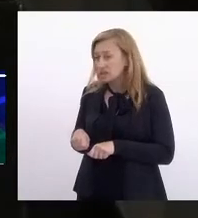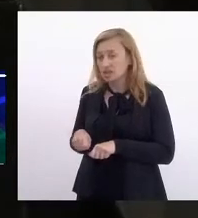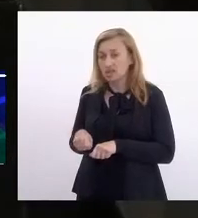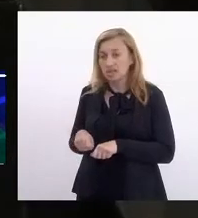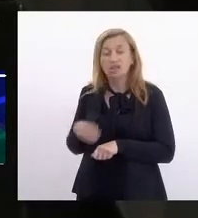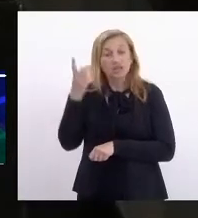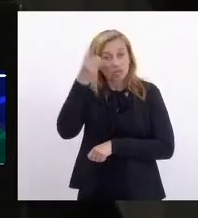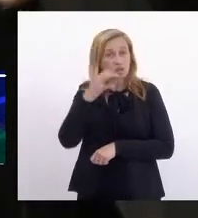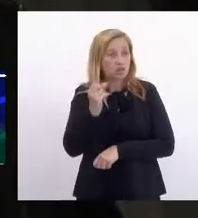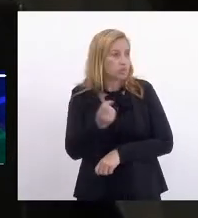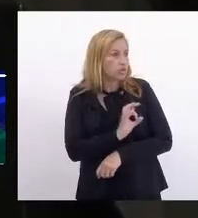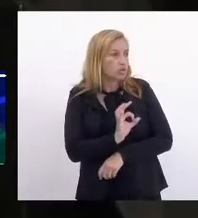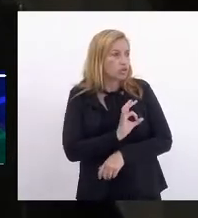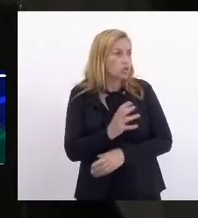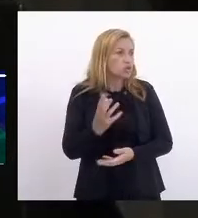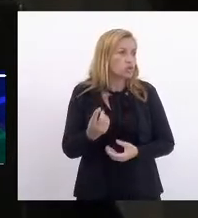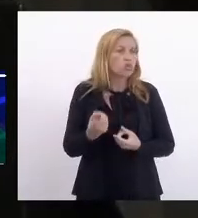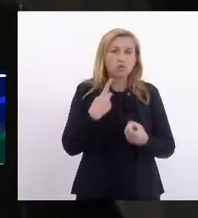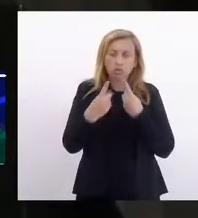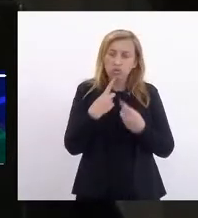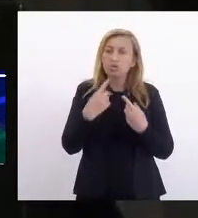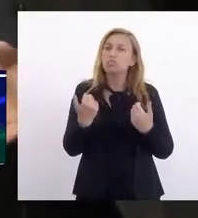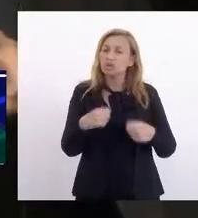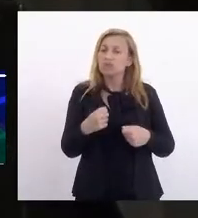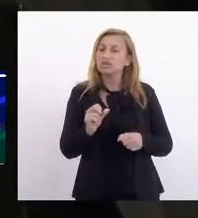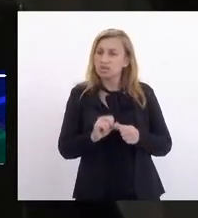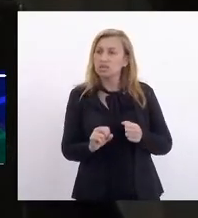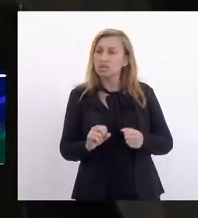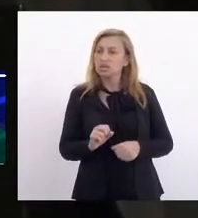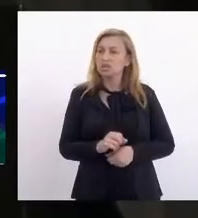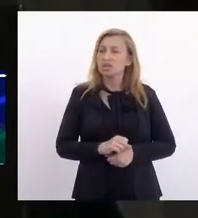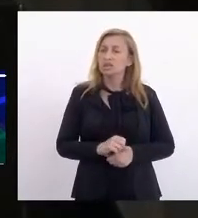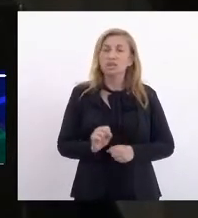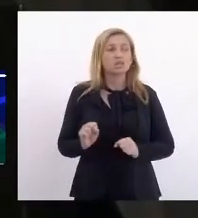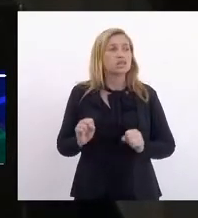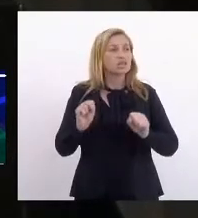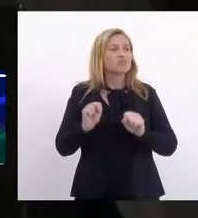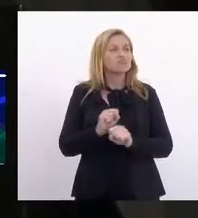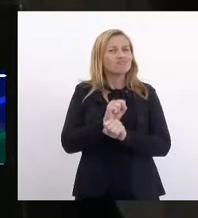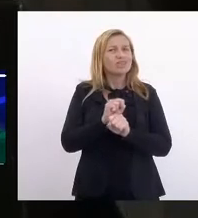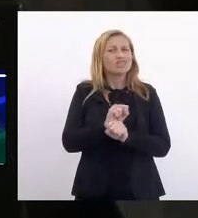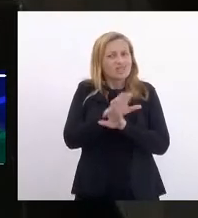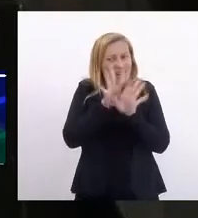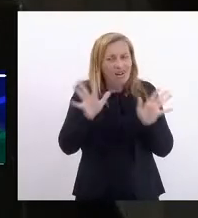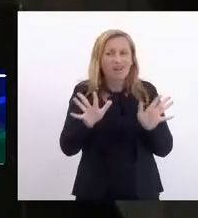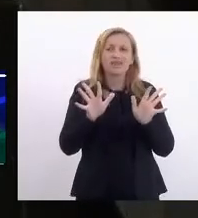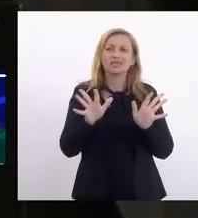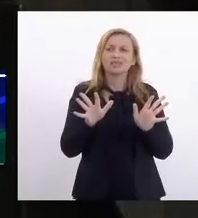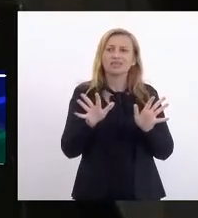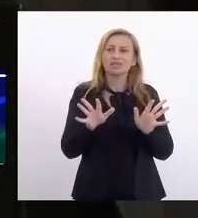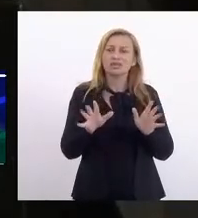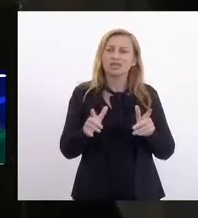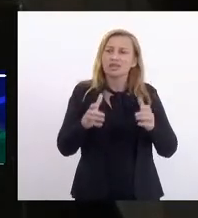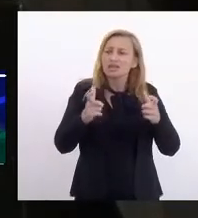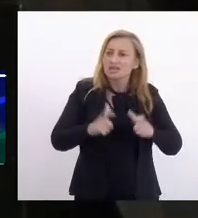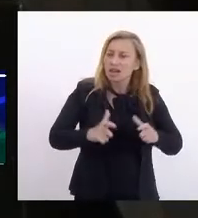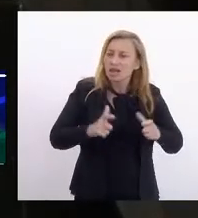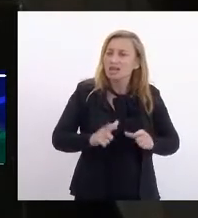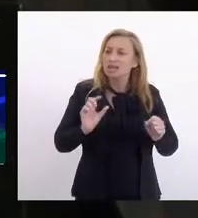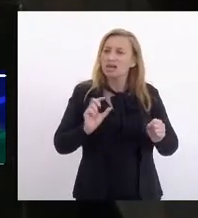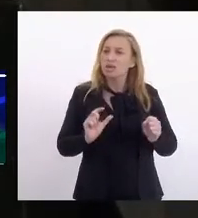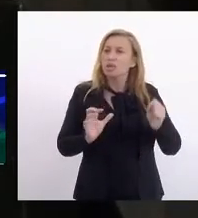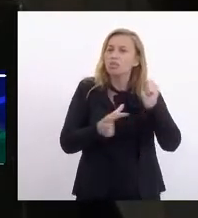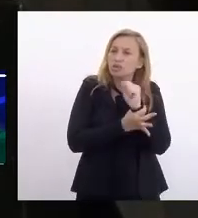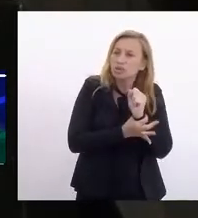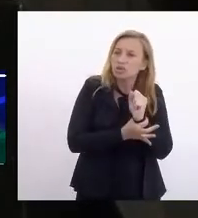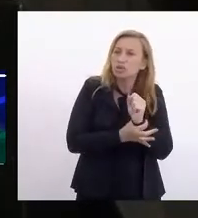deputada Marta Rocha? Esse é um debate que a gente precisa fazer às claras. às claras, esse setor está protegido